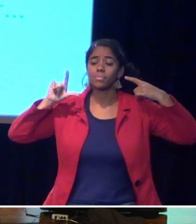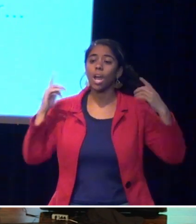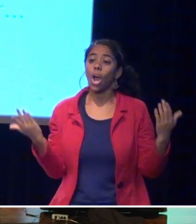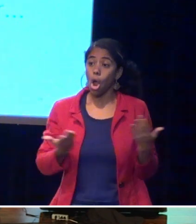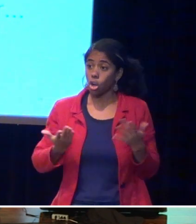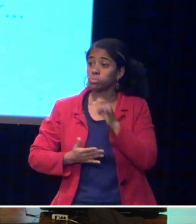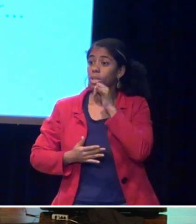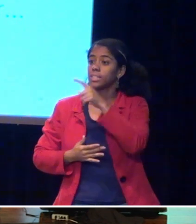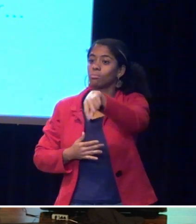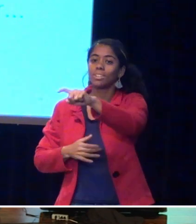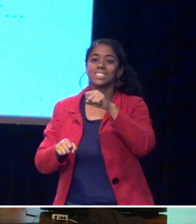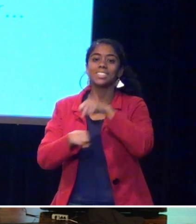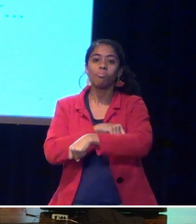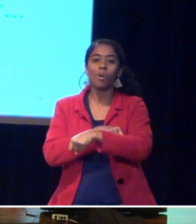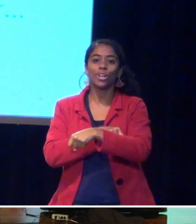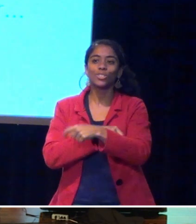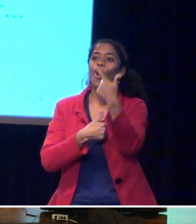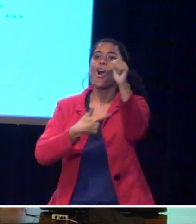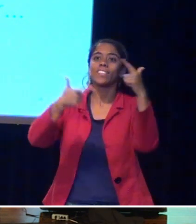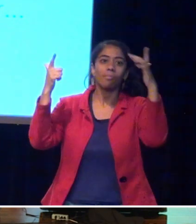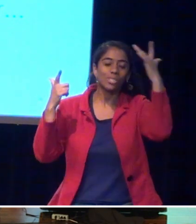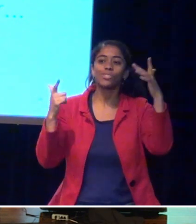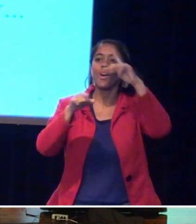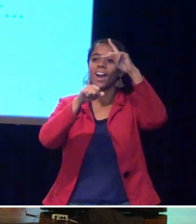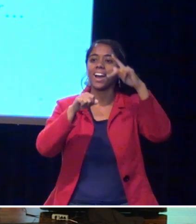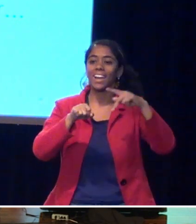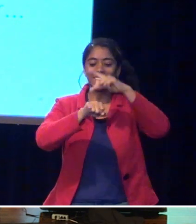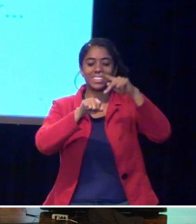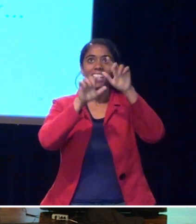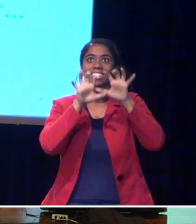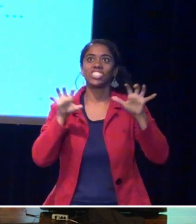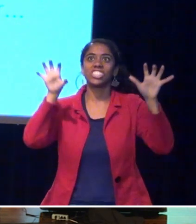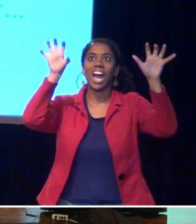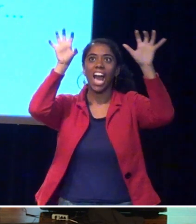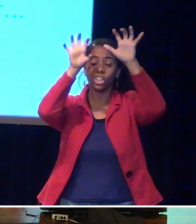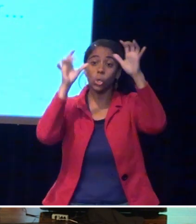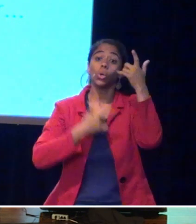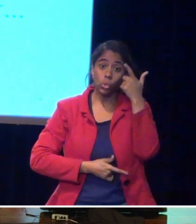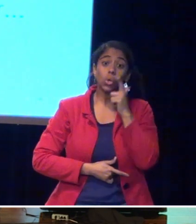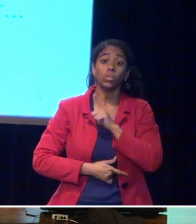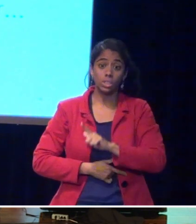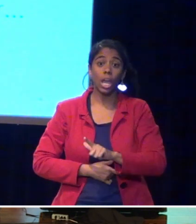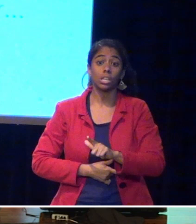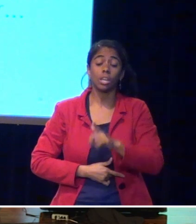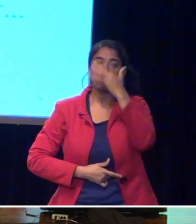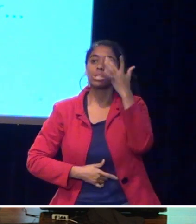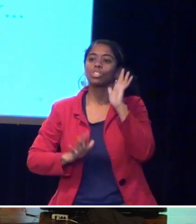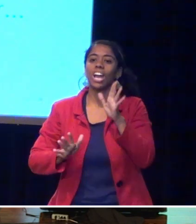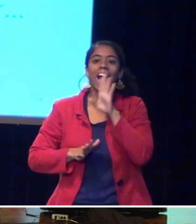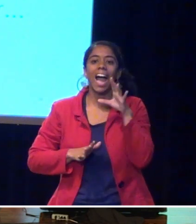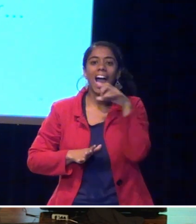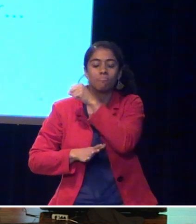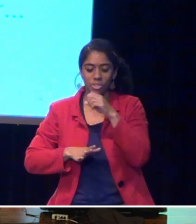realizado. Antes de chegar aqui, eu já vi que já tinha gente postando no Facebook. Então, é uma coisa imediata